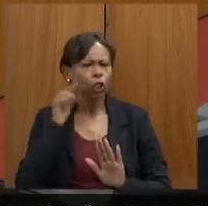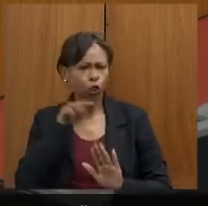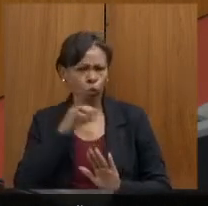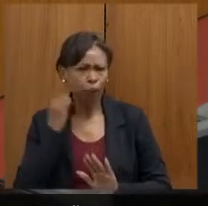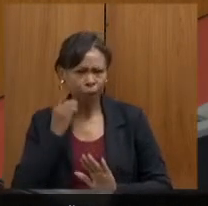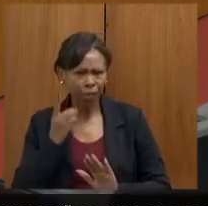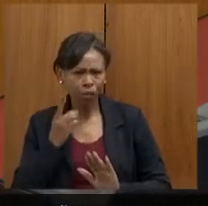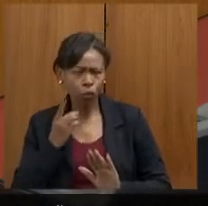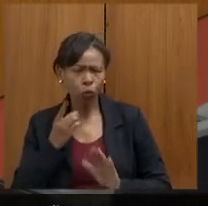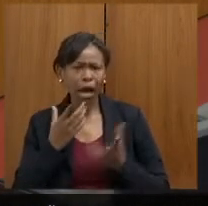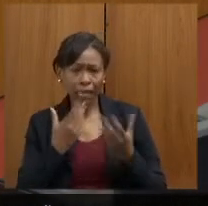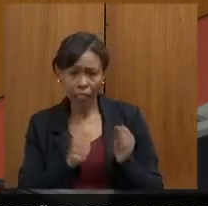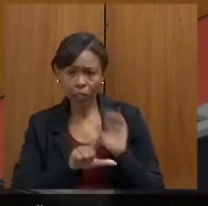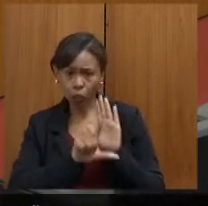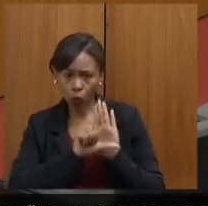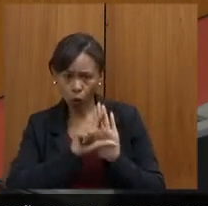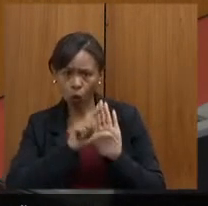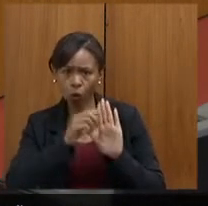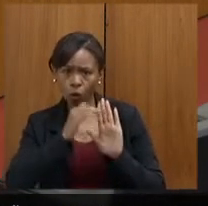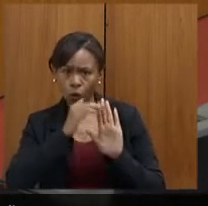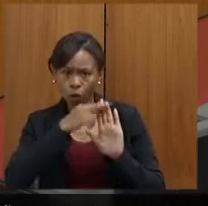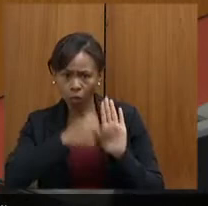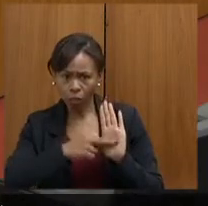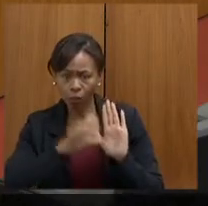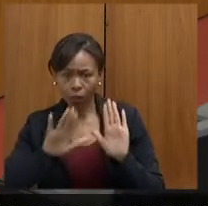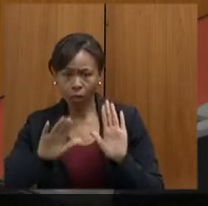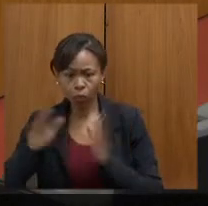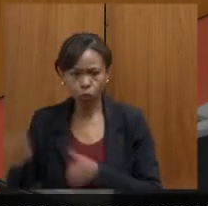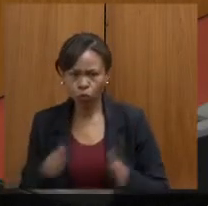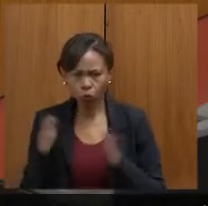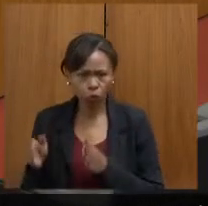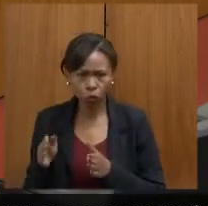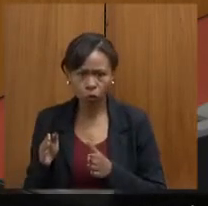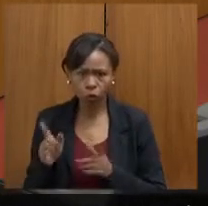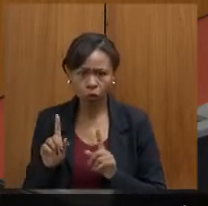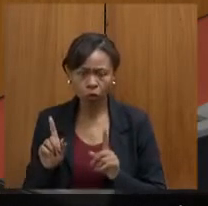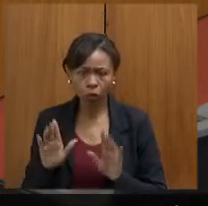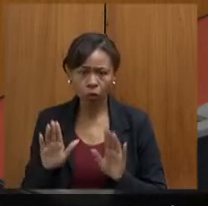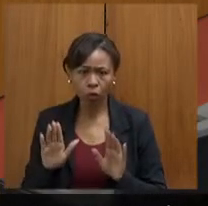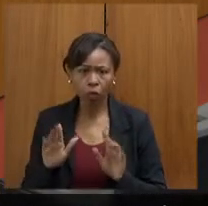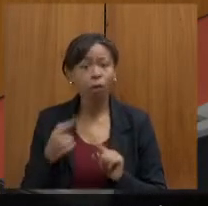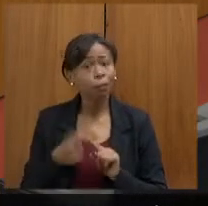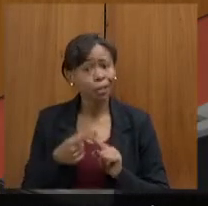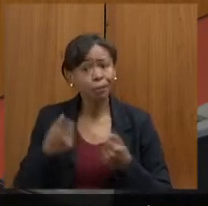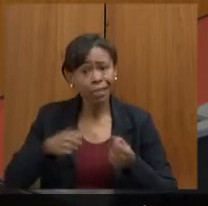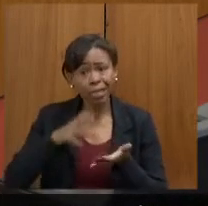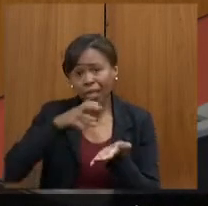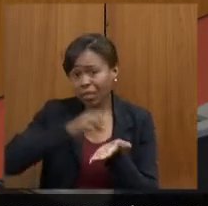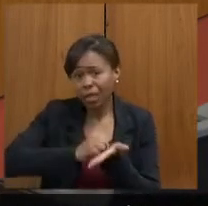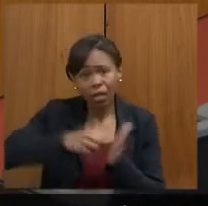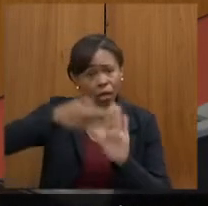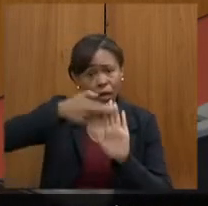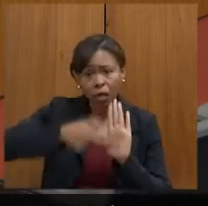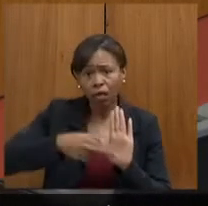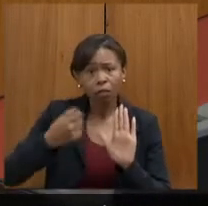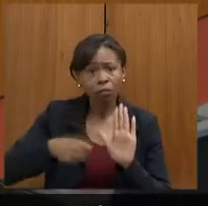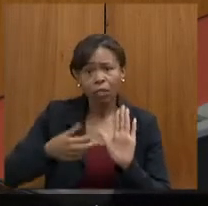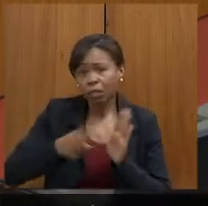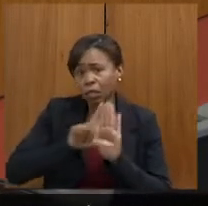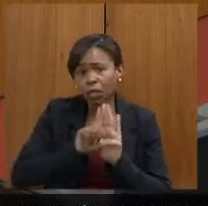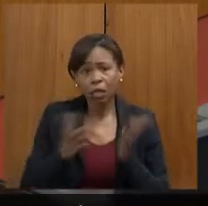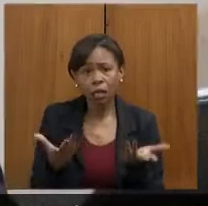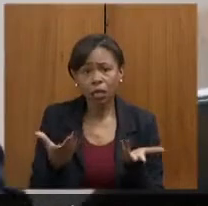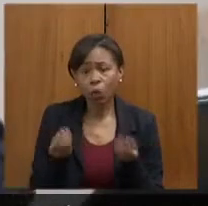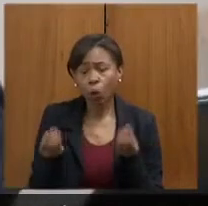mas não do estado do Produtor É porque tem que ter regulamentação não existe como se fazer uma coisa